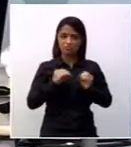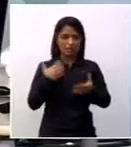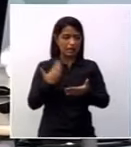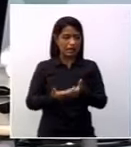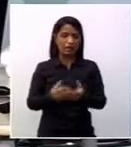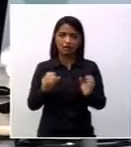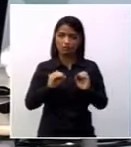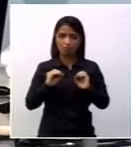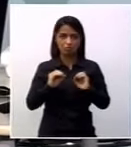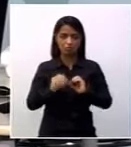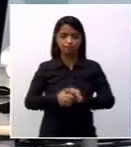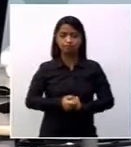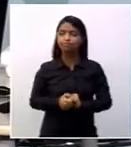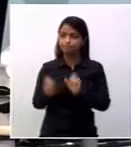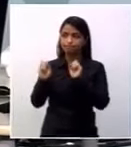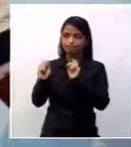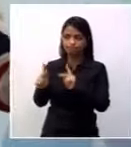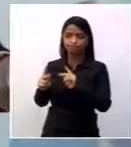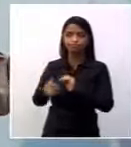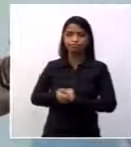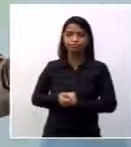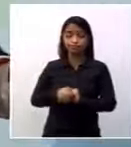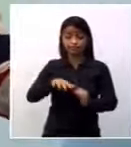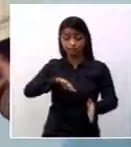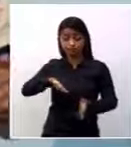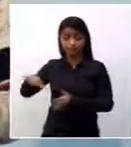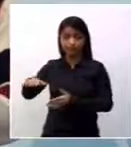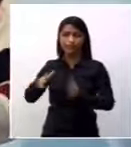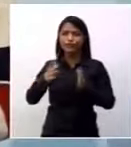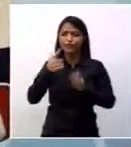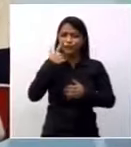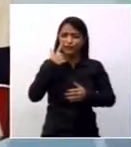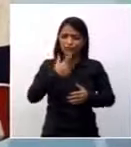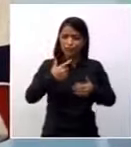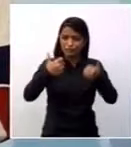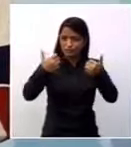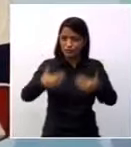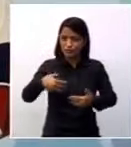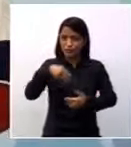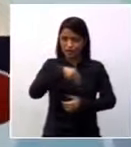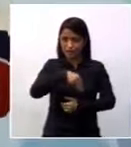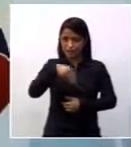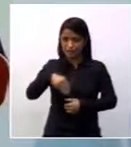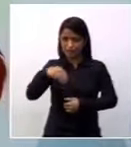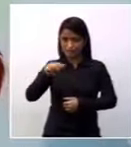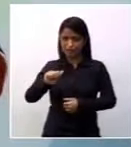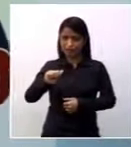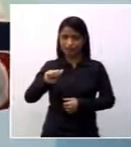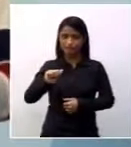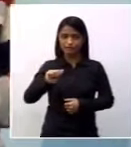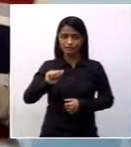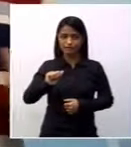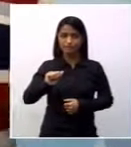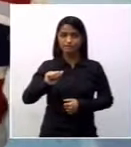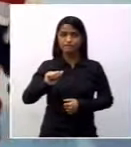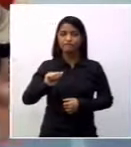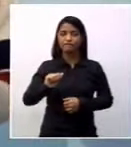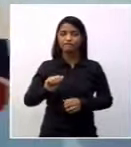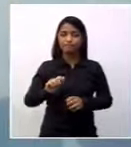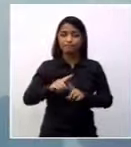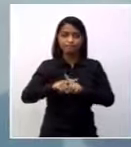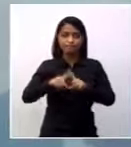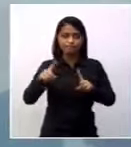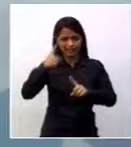lá. Nós trabalhamos aqui o MMA, nós explicamos um pouquinho do MMA. Mas o que acontece? A corda, nós estávamos